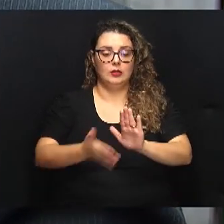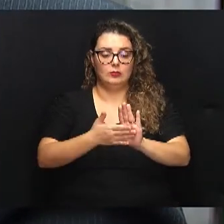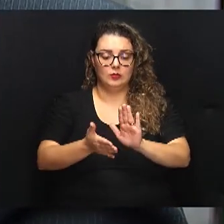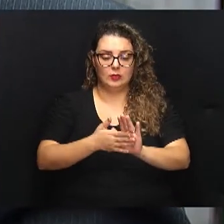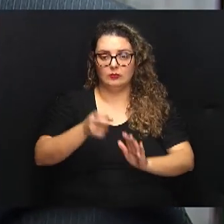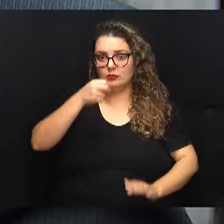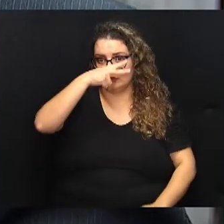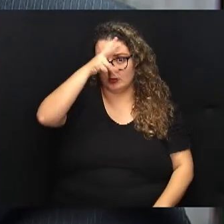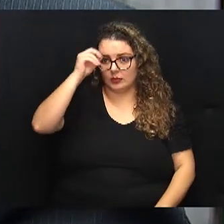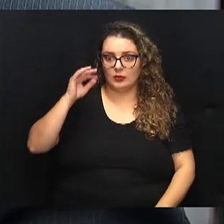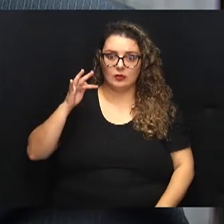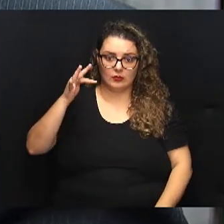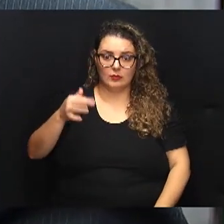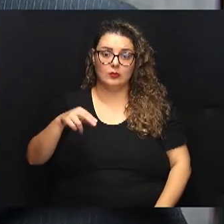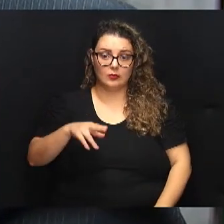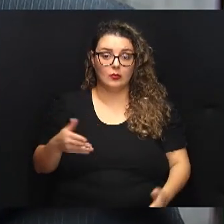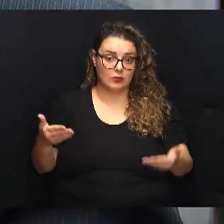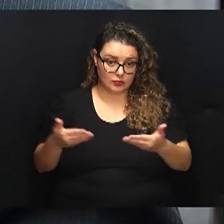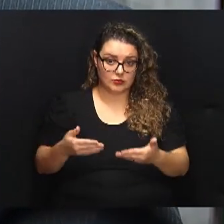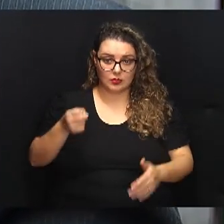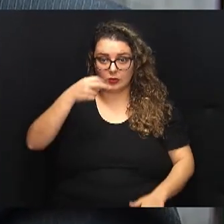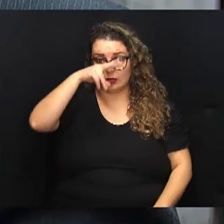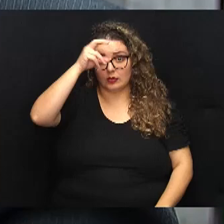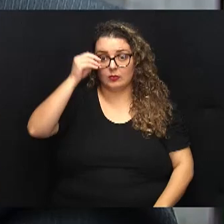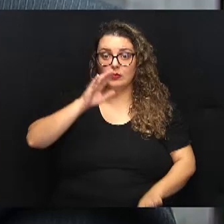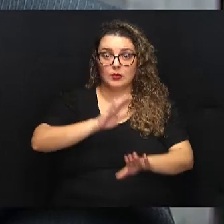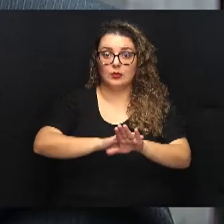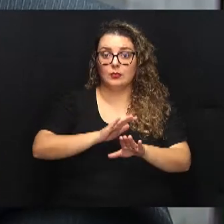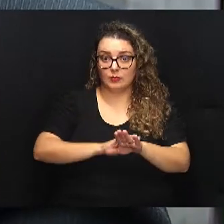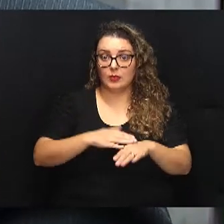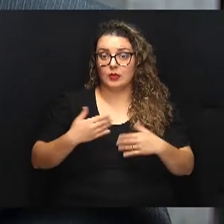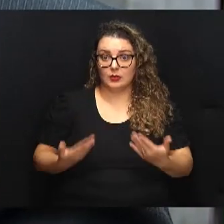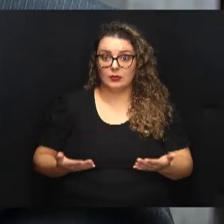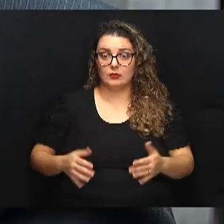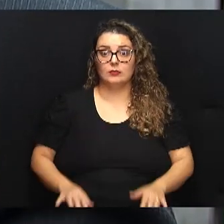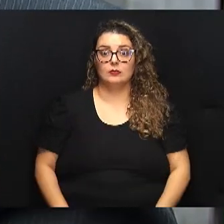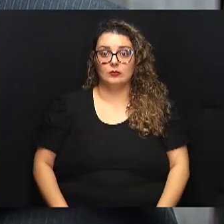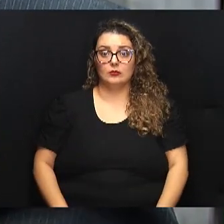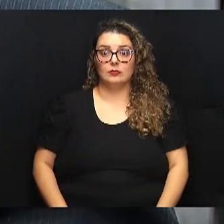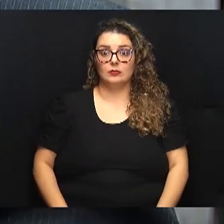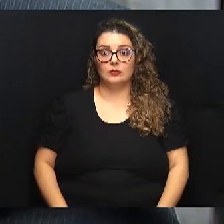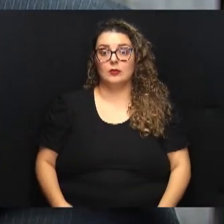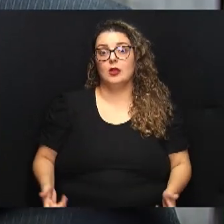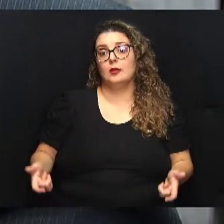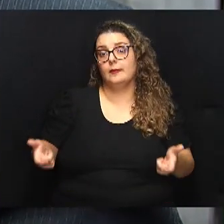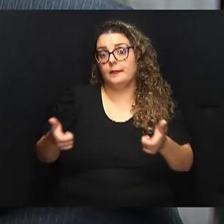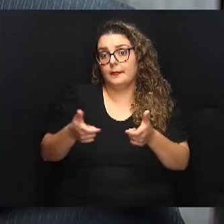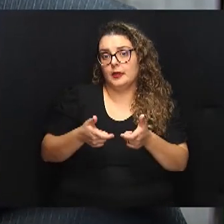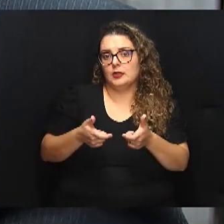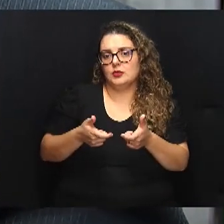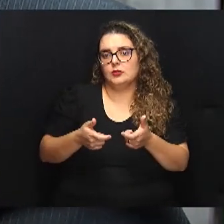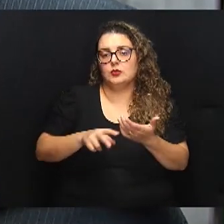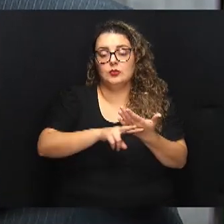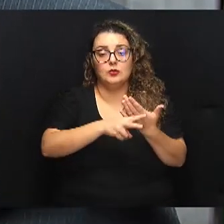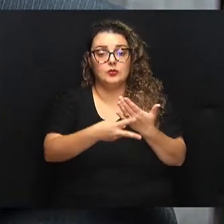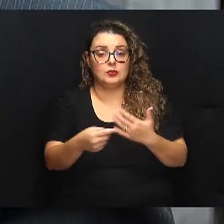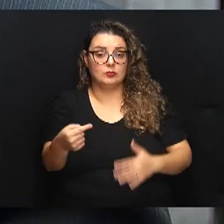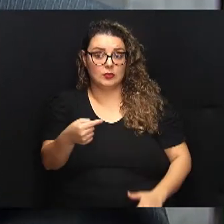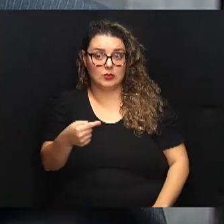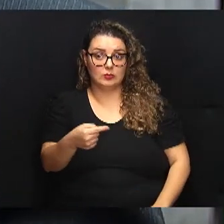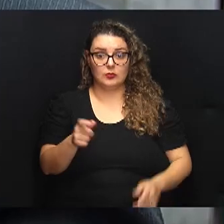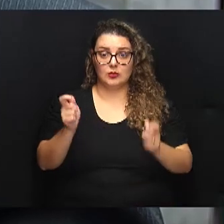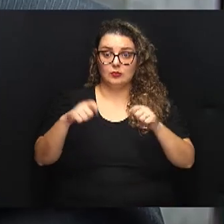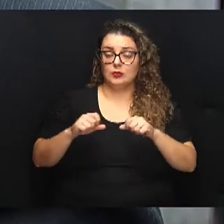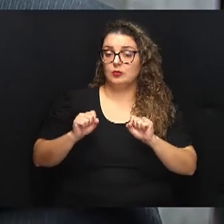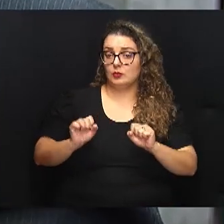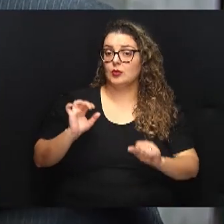prefeito futuro ou o atual prefeito medidas que possam atenuar, mitigar os impactos negativos possíveis que